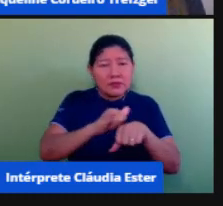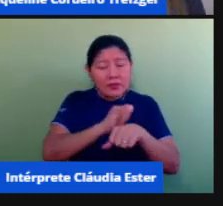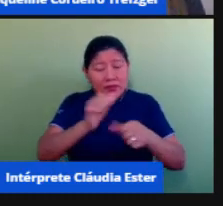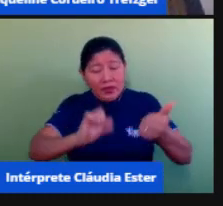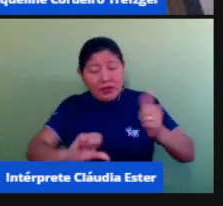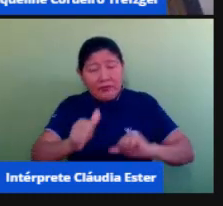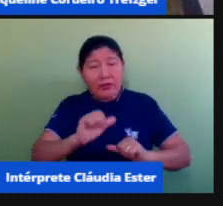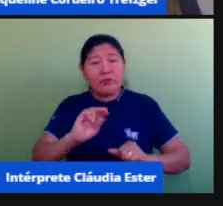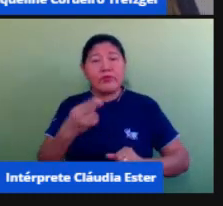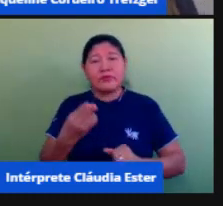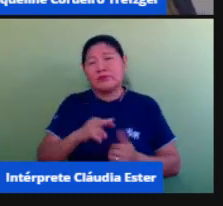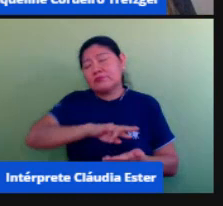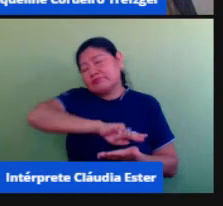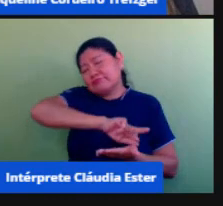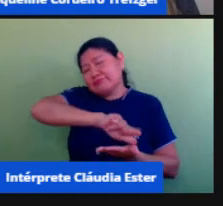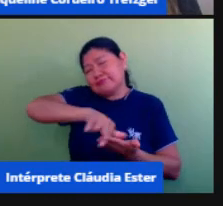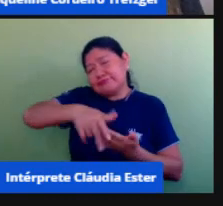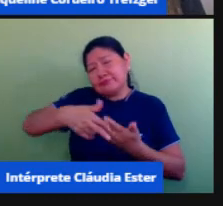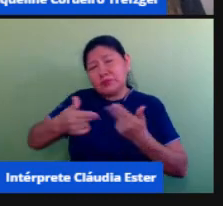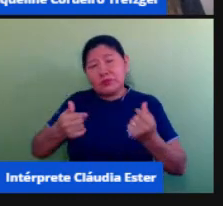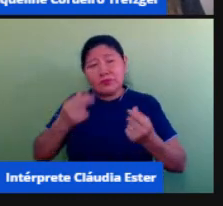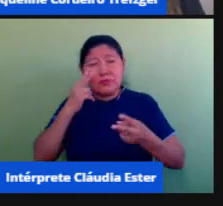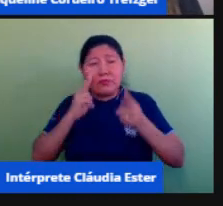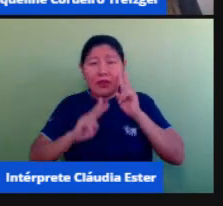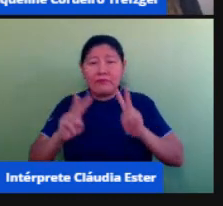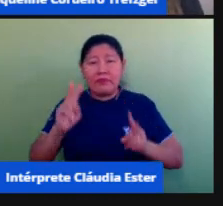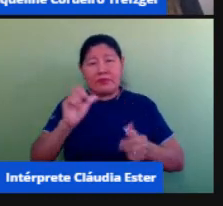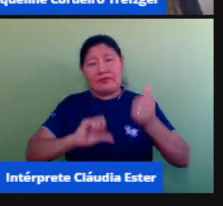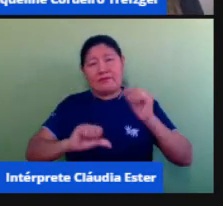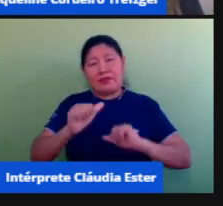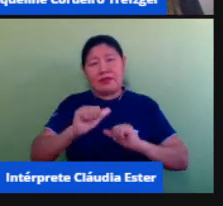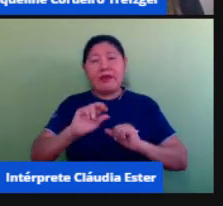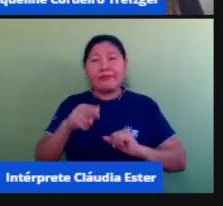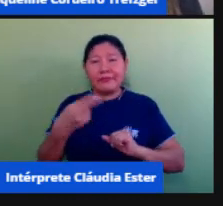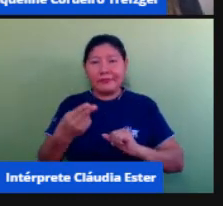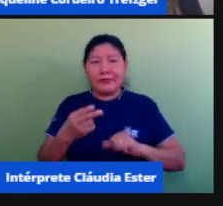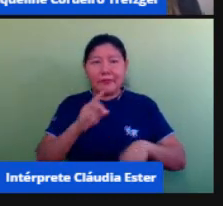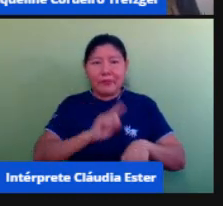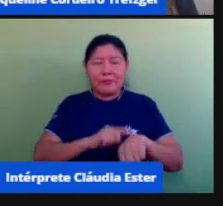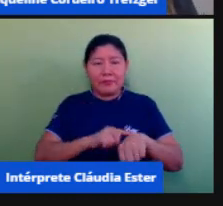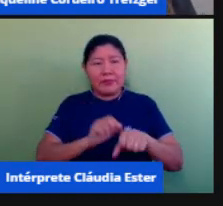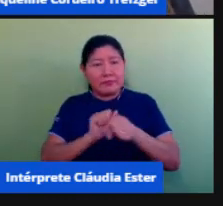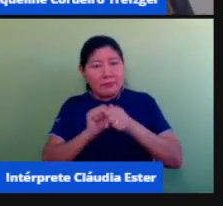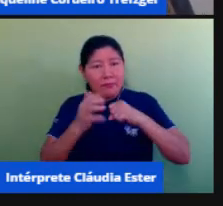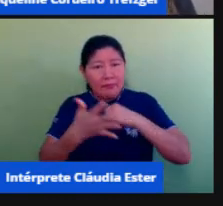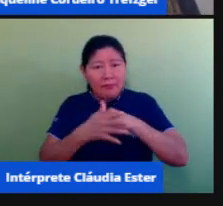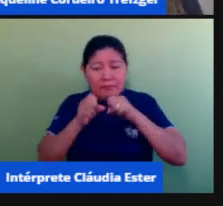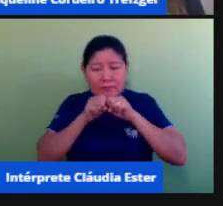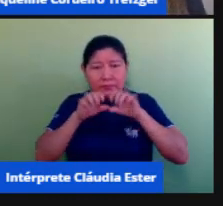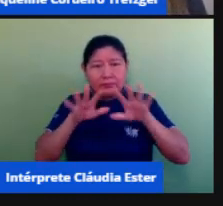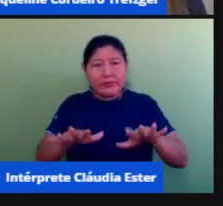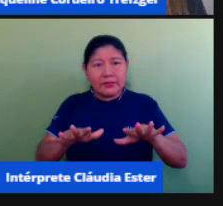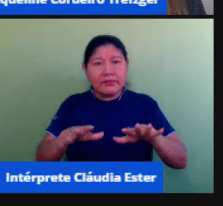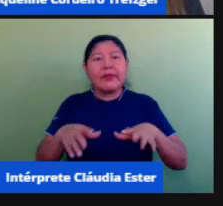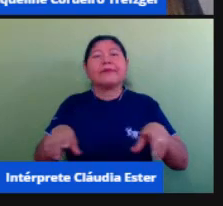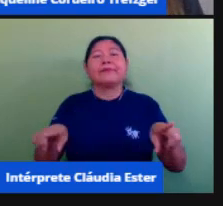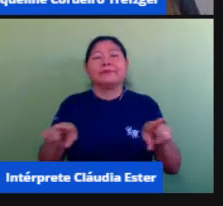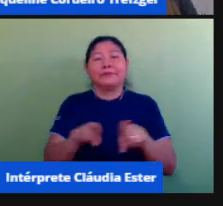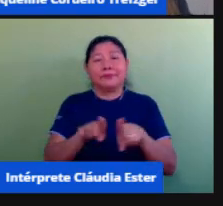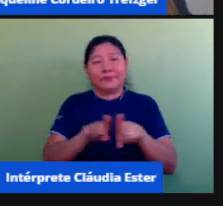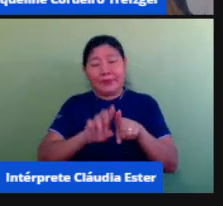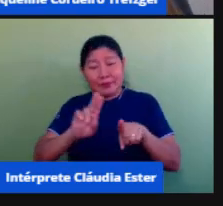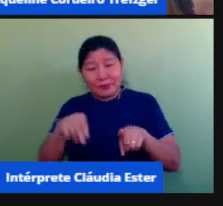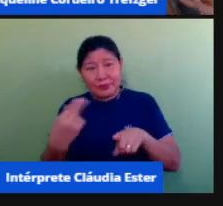a pandemia. E nós temos que se reinventar, e estamos se reinventando a cada dia. Muitas vezes uma dificuldade de